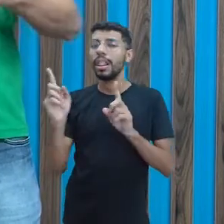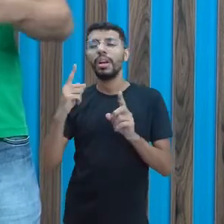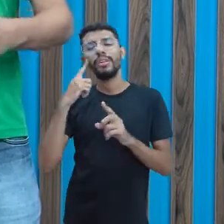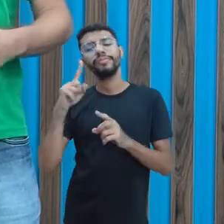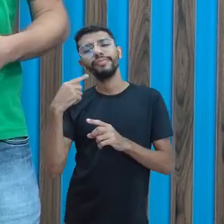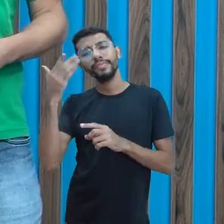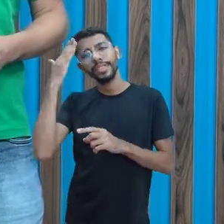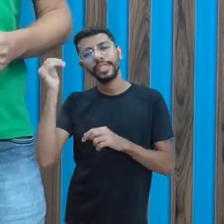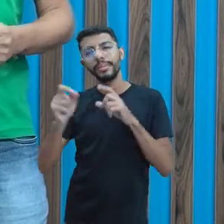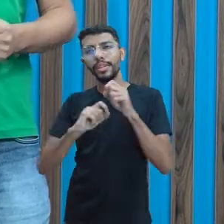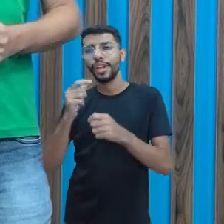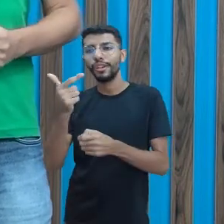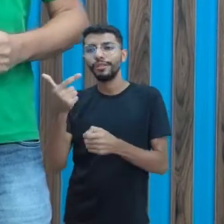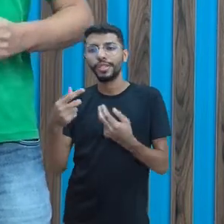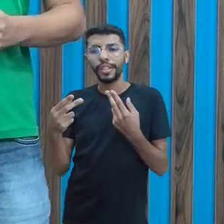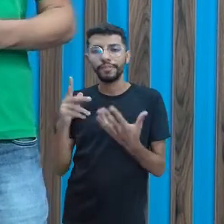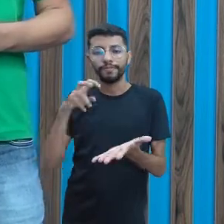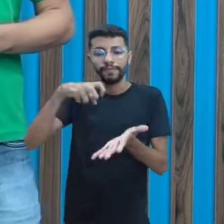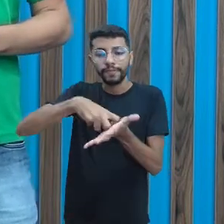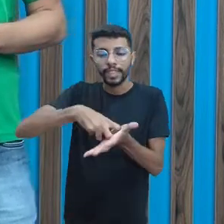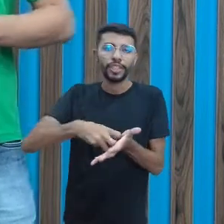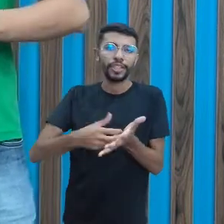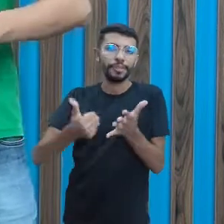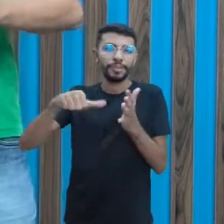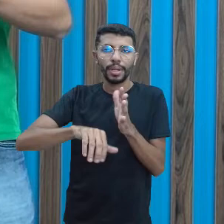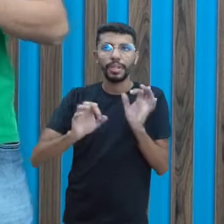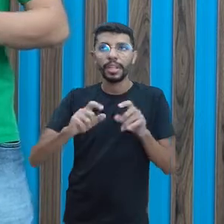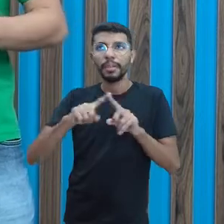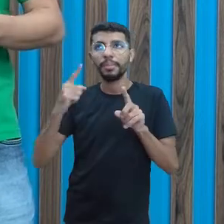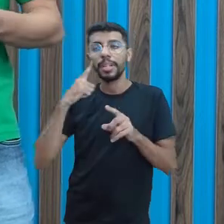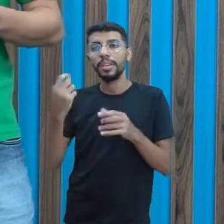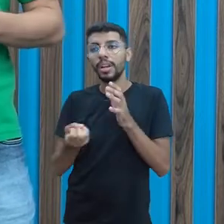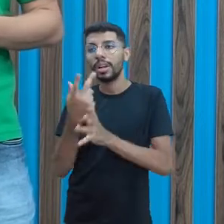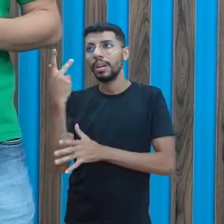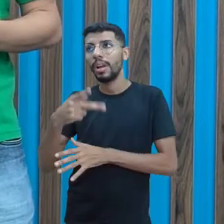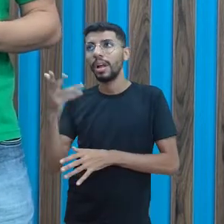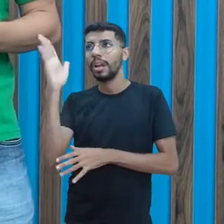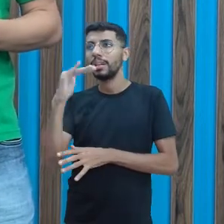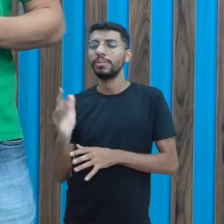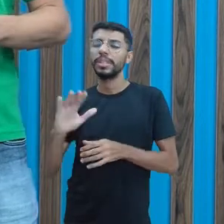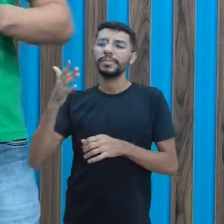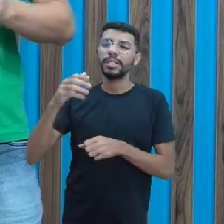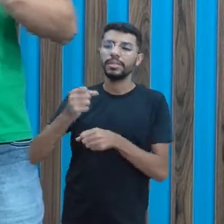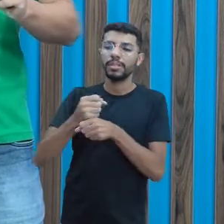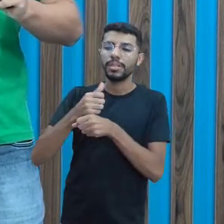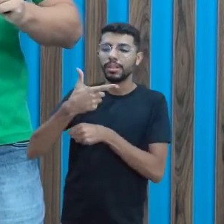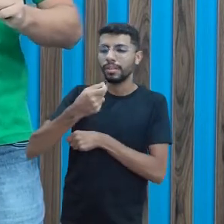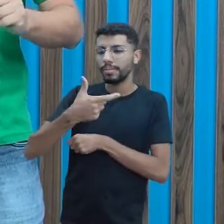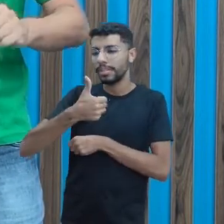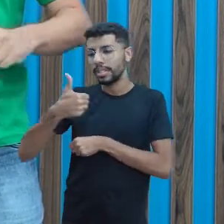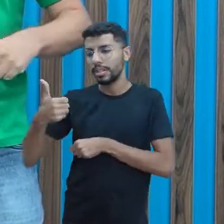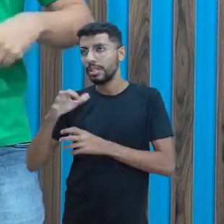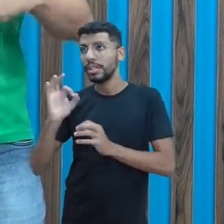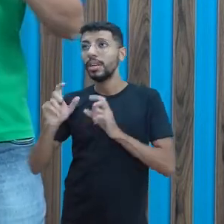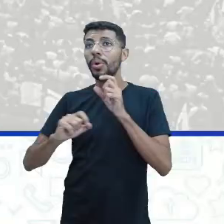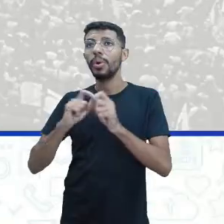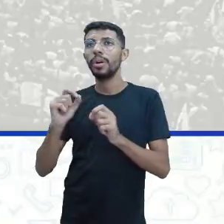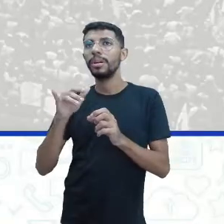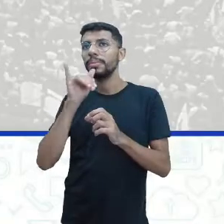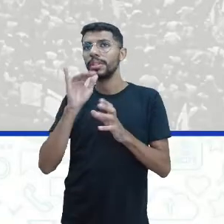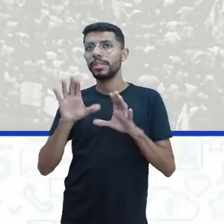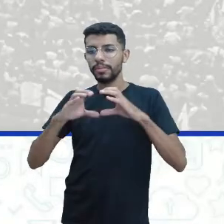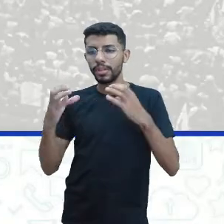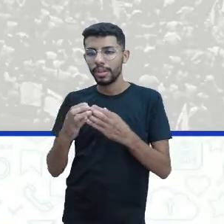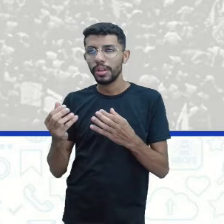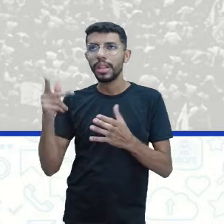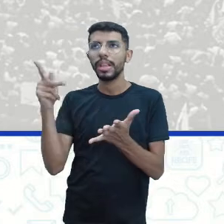punição mais efetiva, mas se instalou aqui no Brasil, mais recentemente, em 2011, a chamada Comissão da Verdade, que eu gostaria muito que